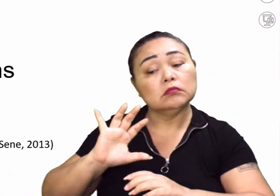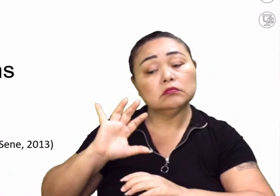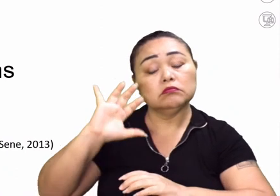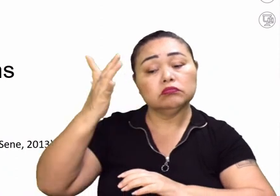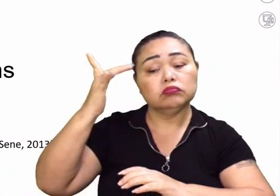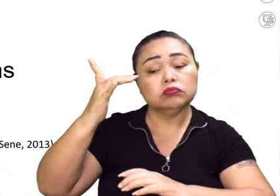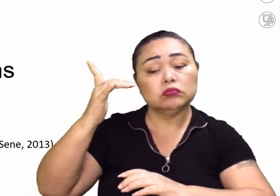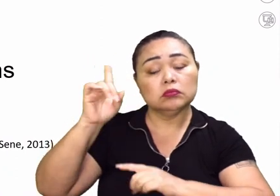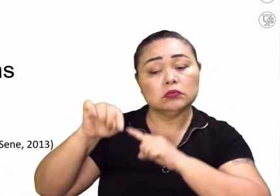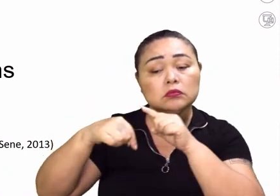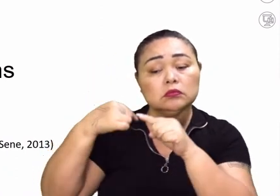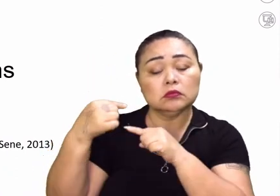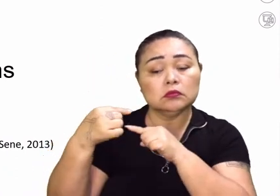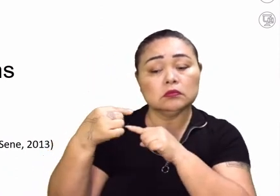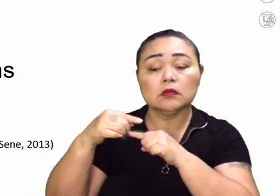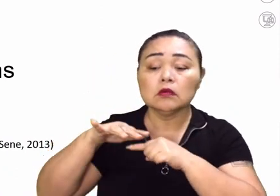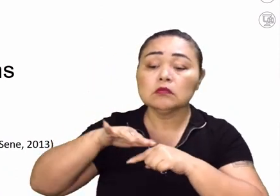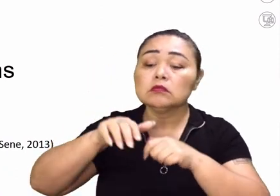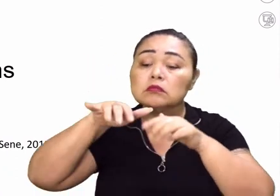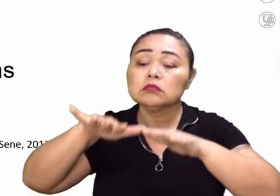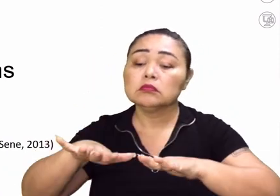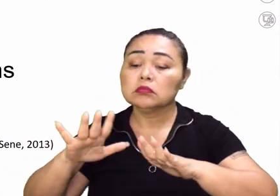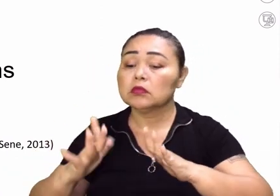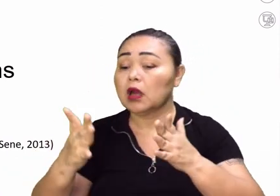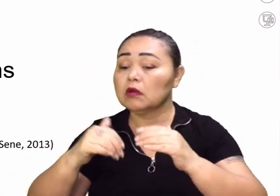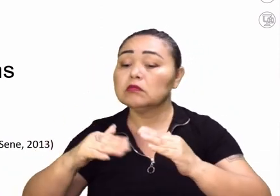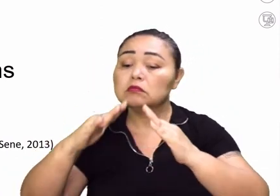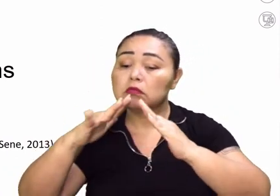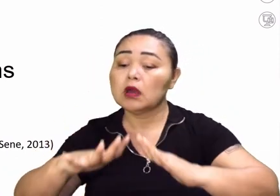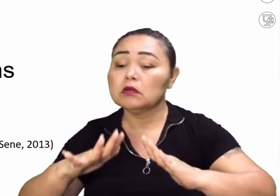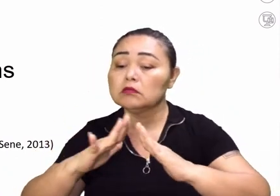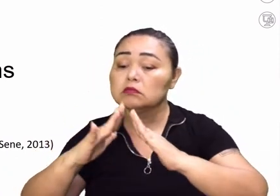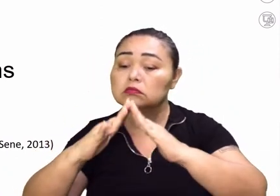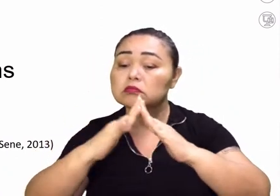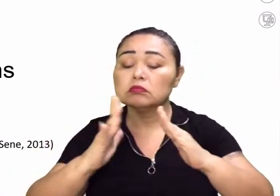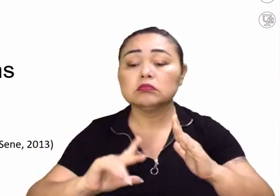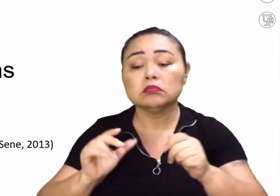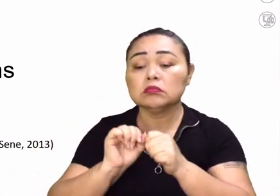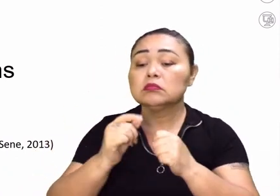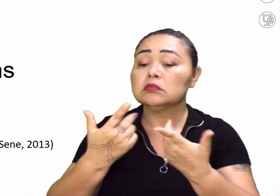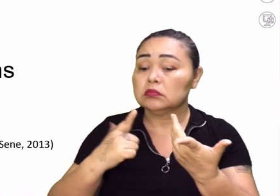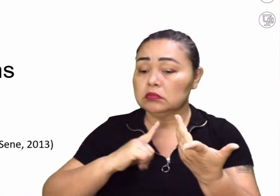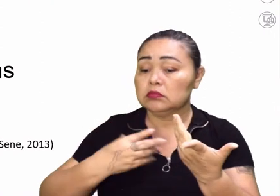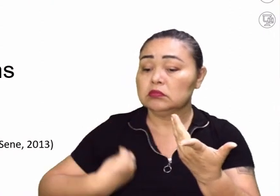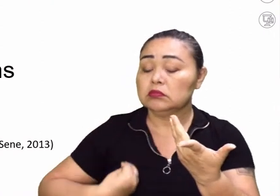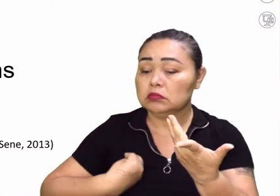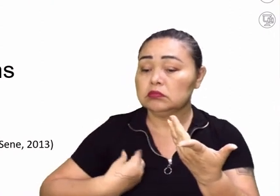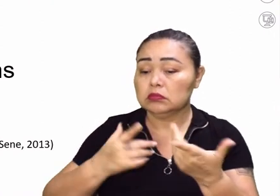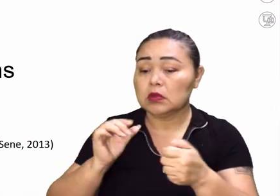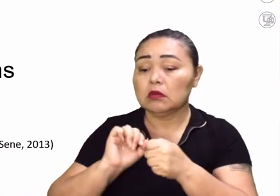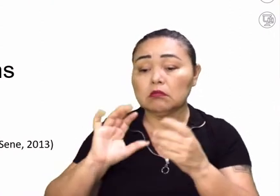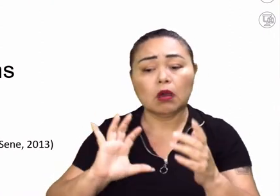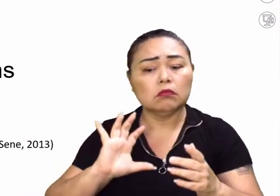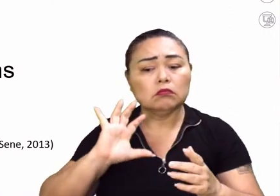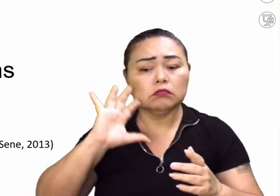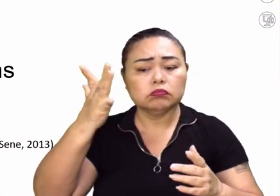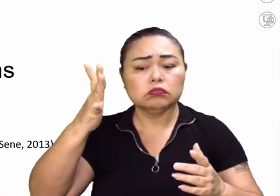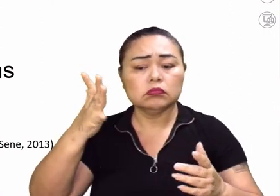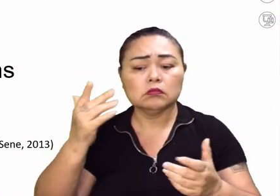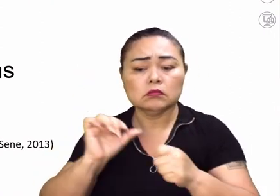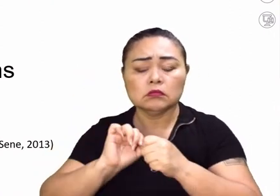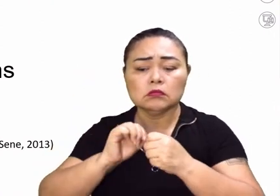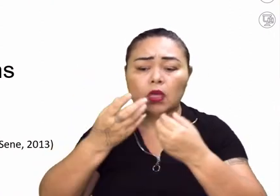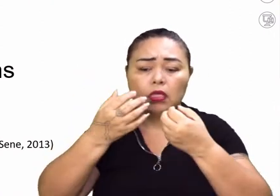que acaba sendo tiver em área de ocupação humana né pode ser um desastre né exatamente em vez de quando acontece quando começo